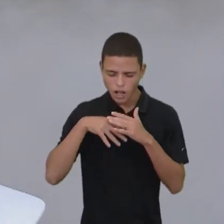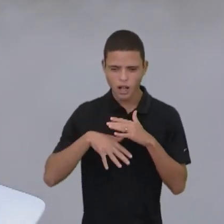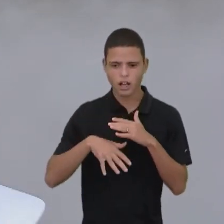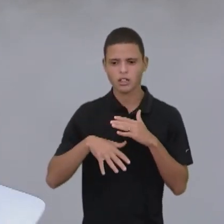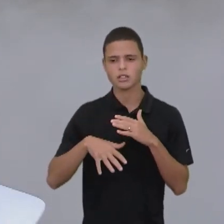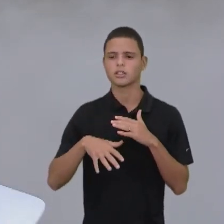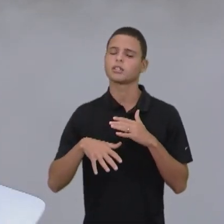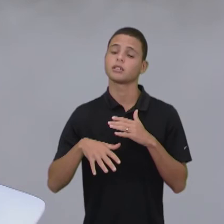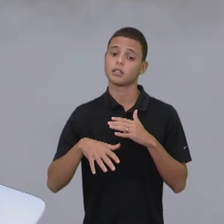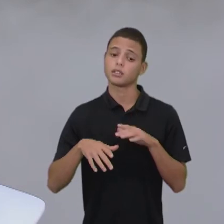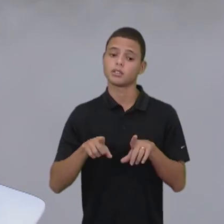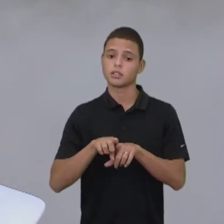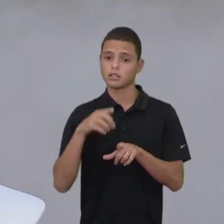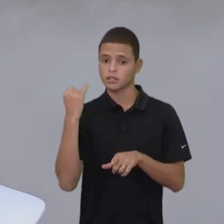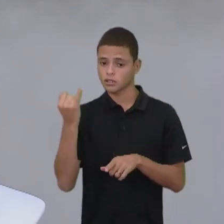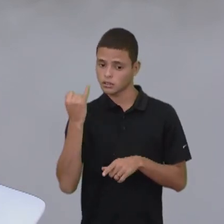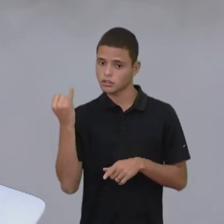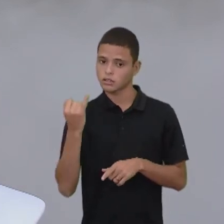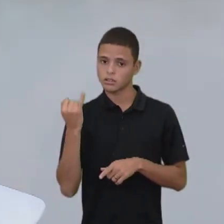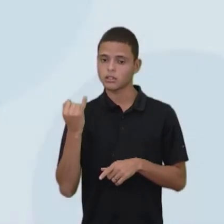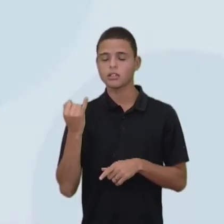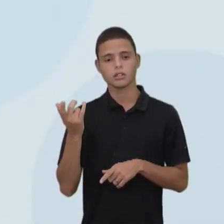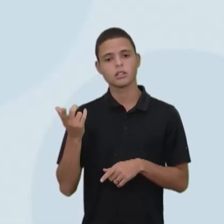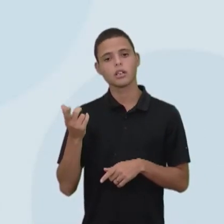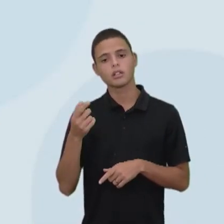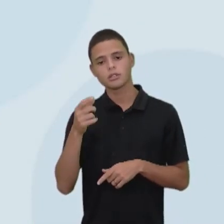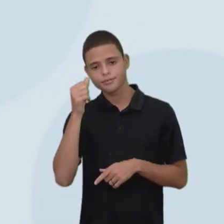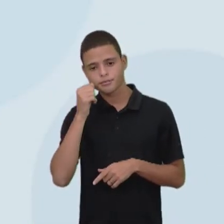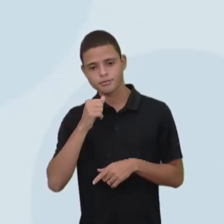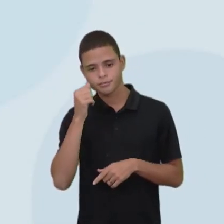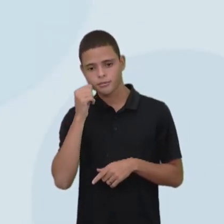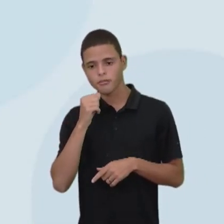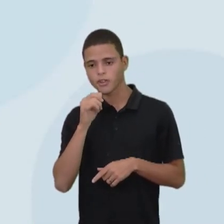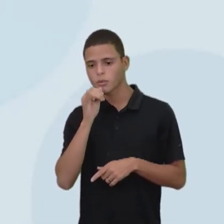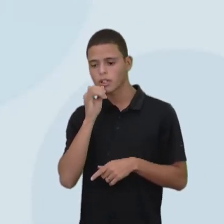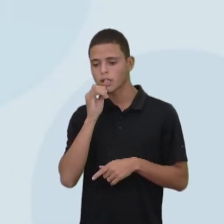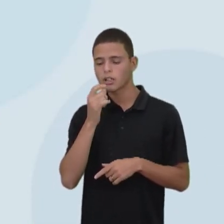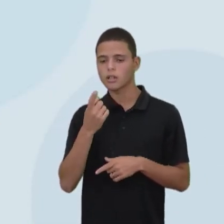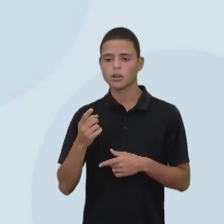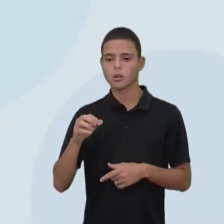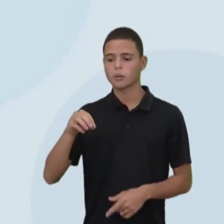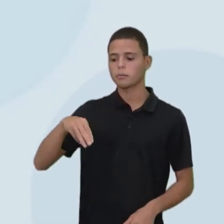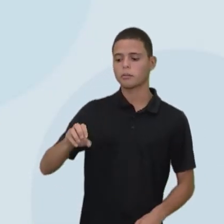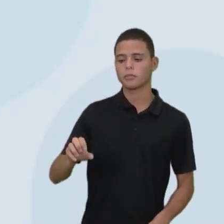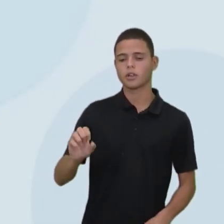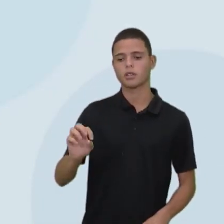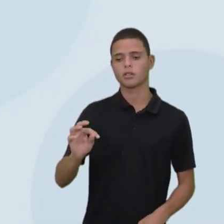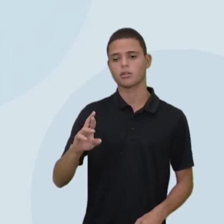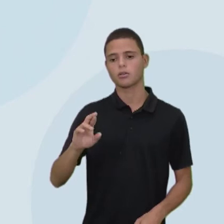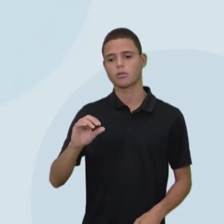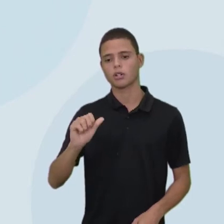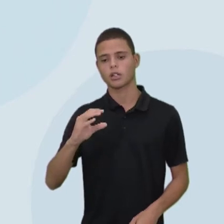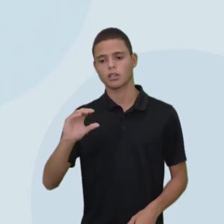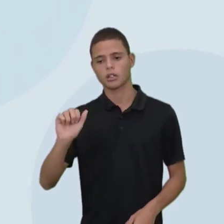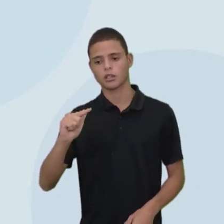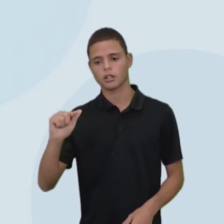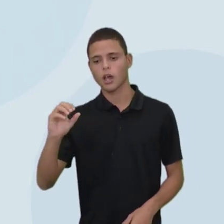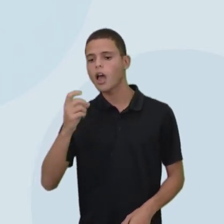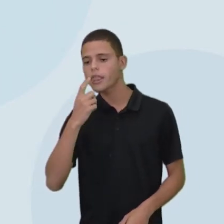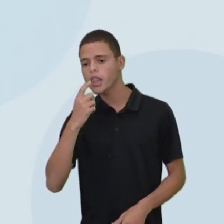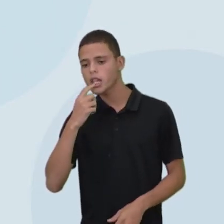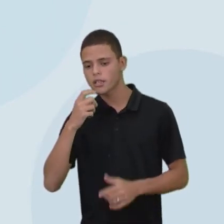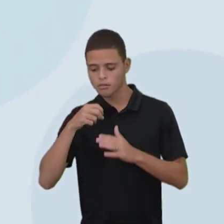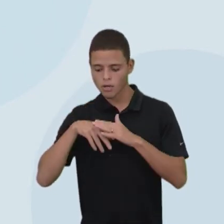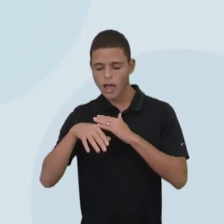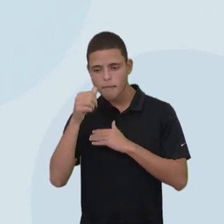também é importante. Nas meninas ali, olha, a interrupção da menstruação, queda de cabelo, né? Então, isso vai mostrando,